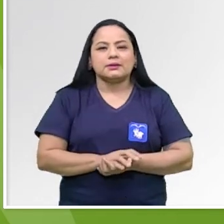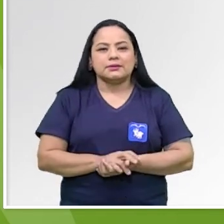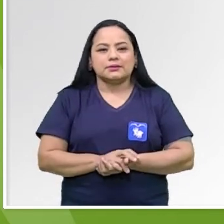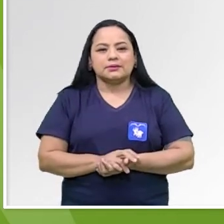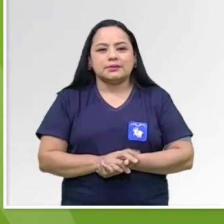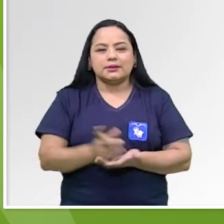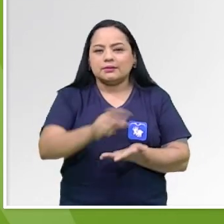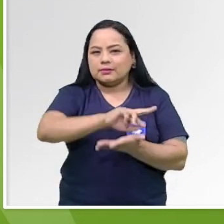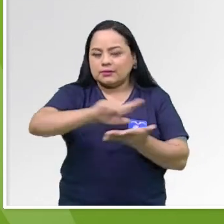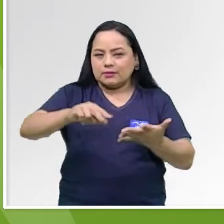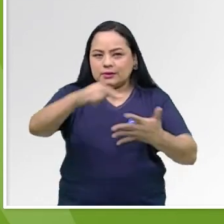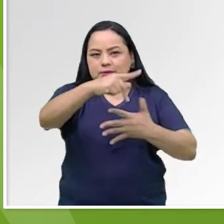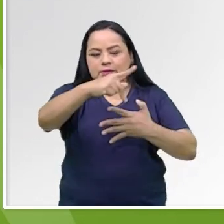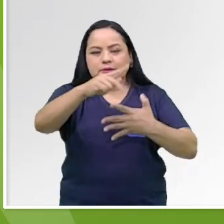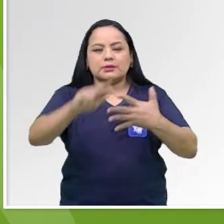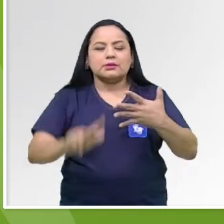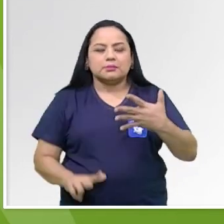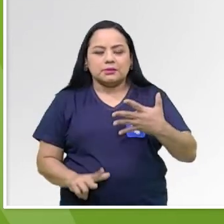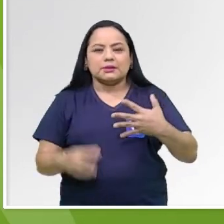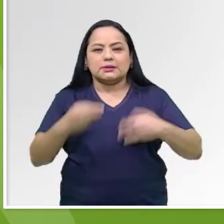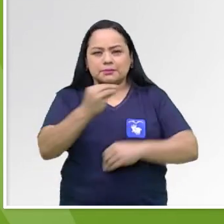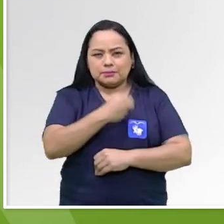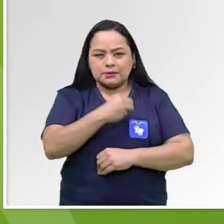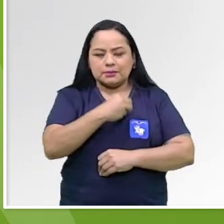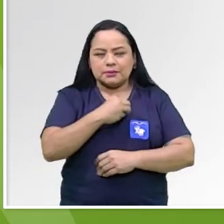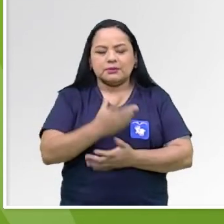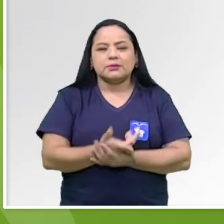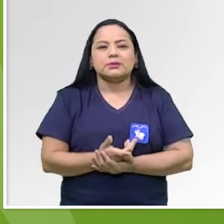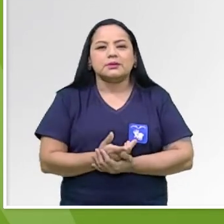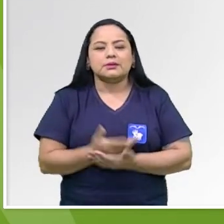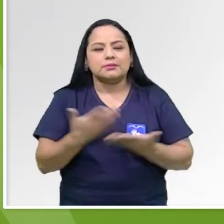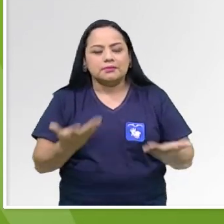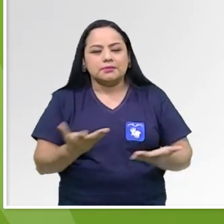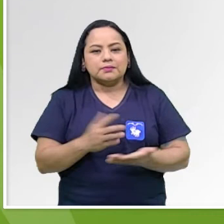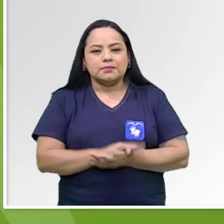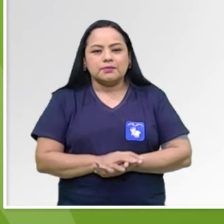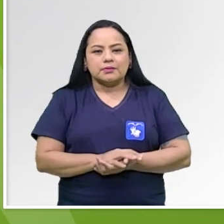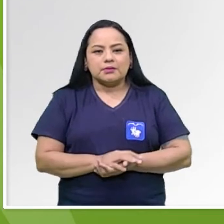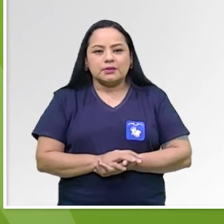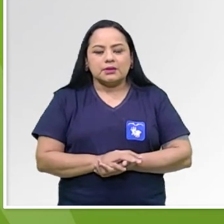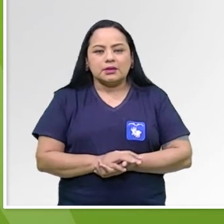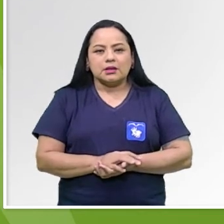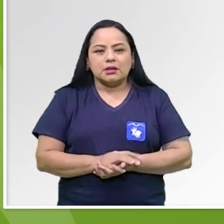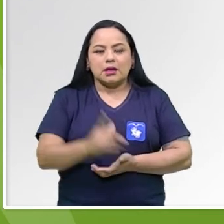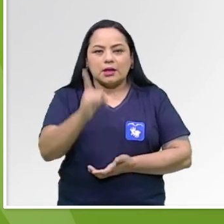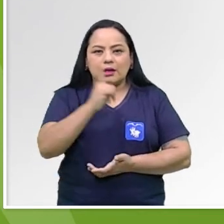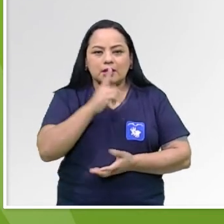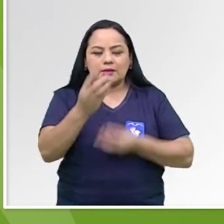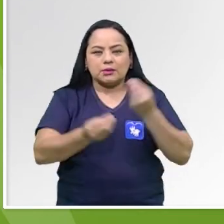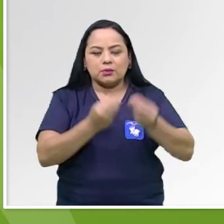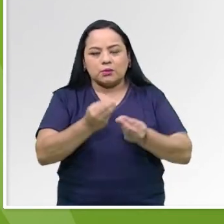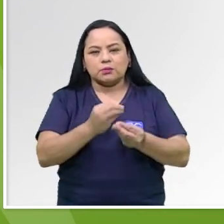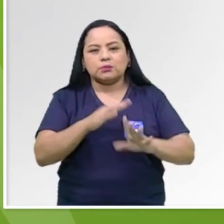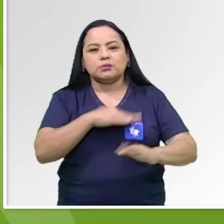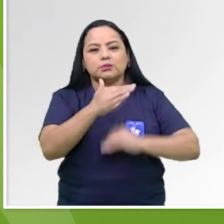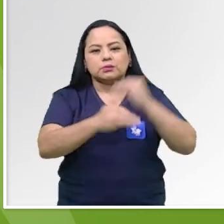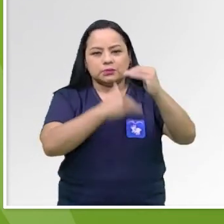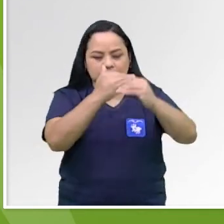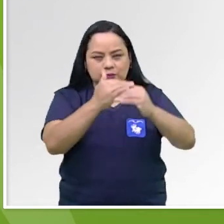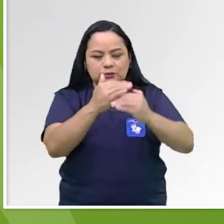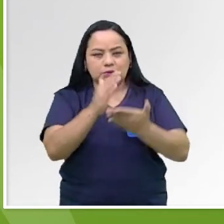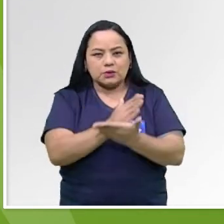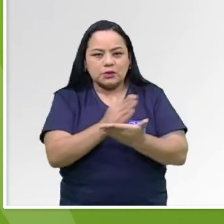na maioria das espécies dos mamíferos. E aí, com essa viviparidade, a gente tem a formação ali de